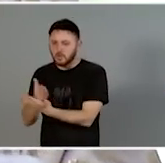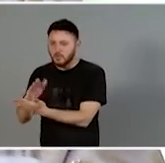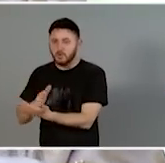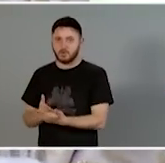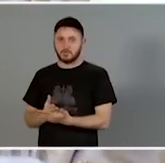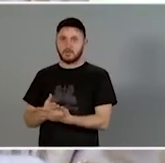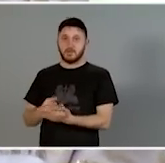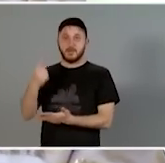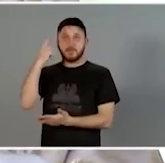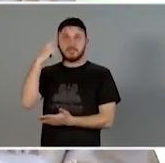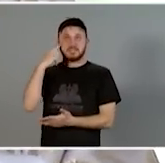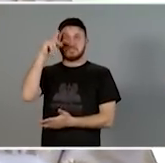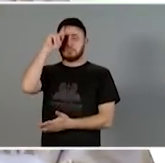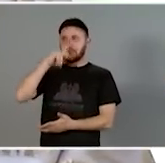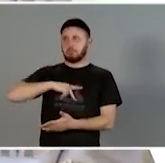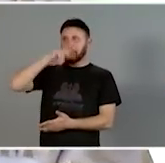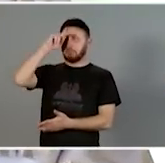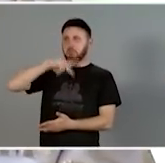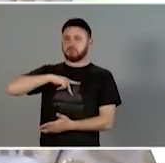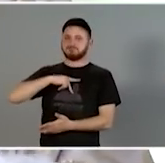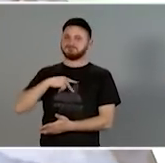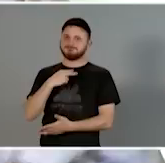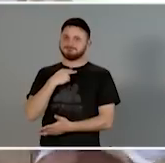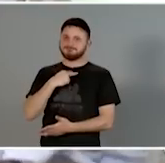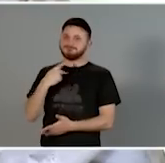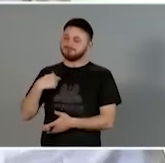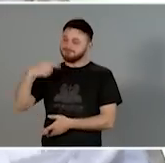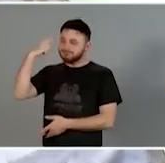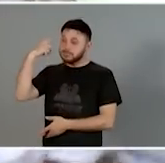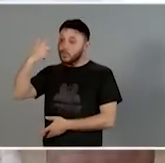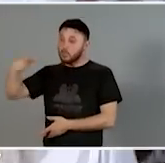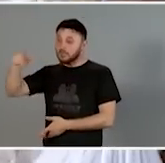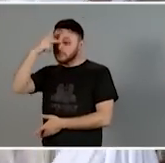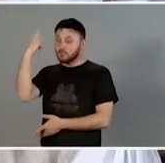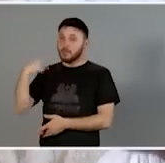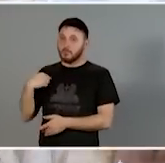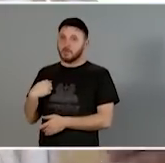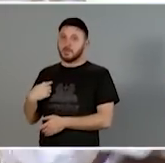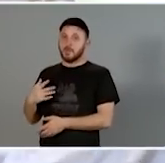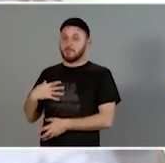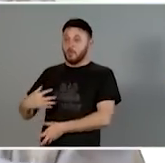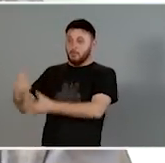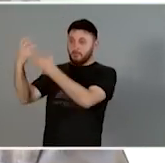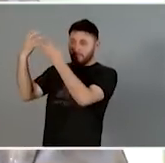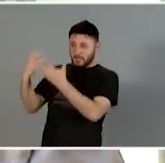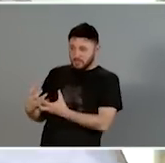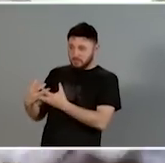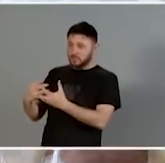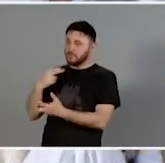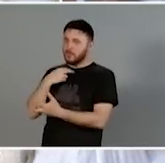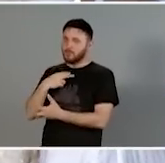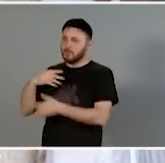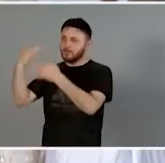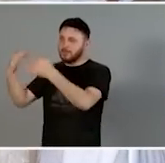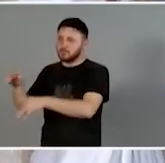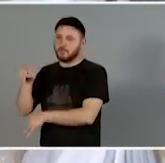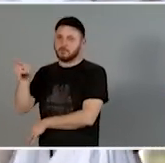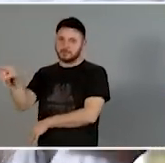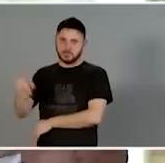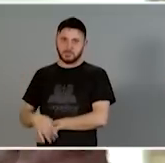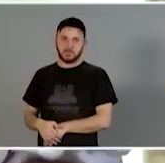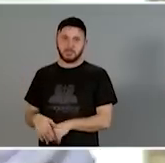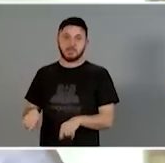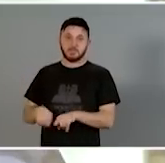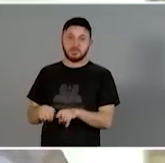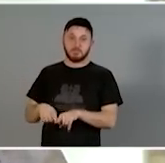em pessoas, vai machucar a muitos. E o meu peso não pode machucar você. Eu talvez olhe isso,